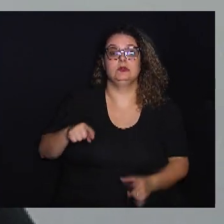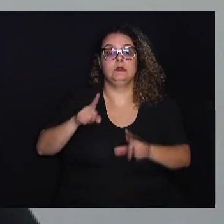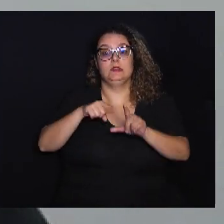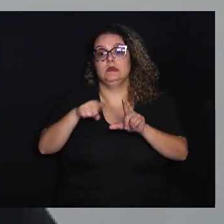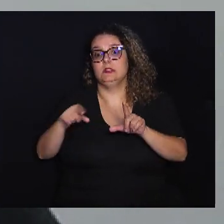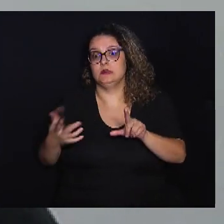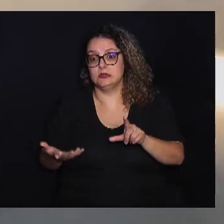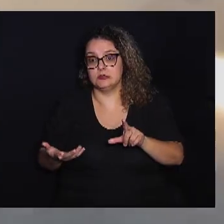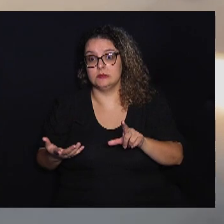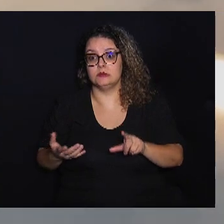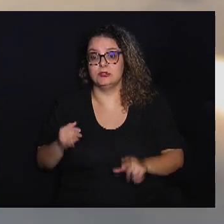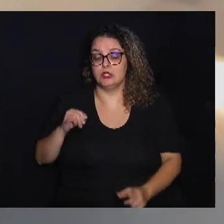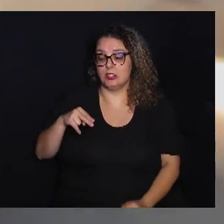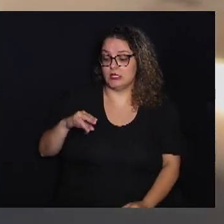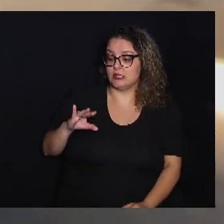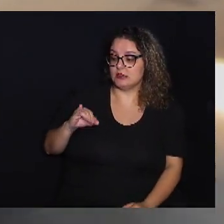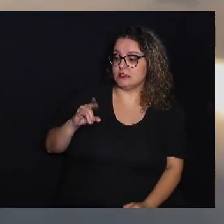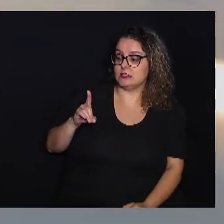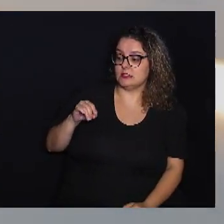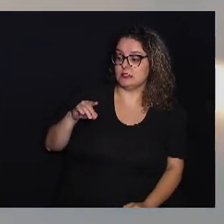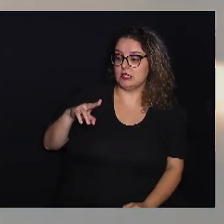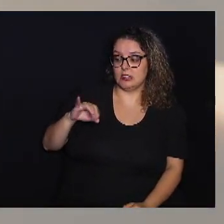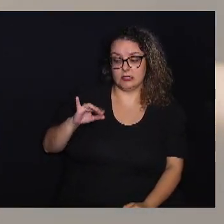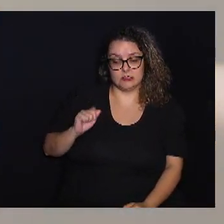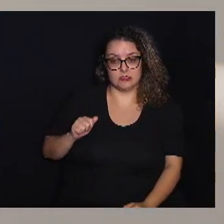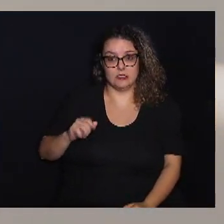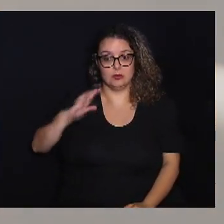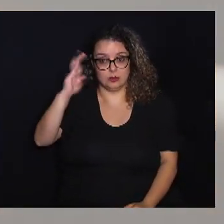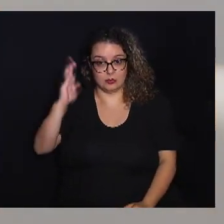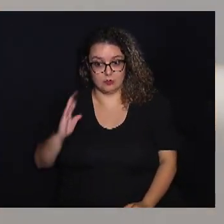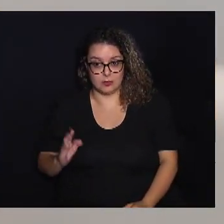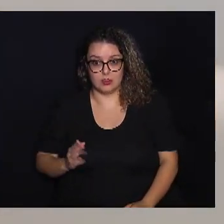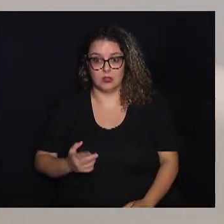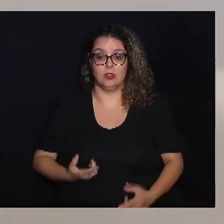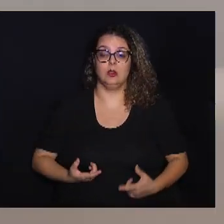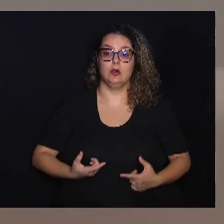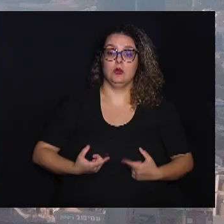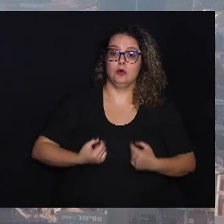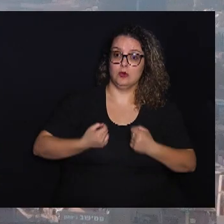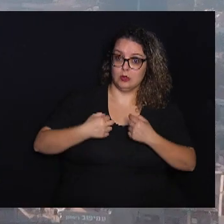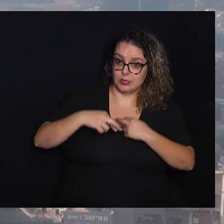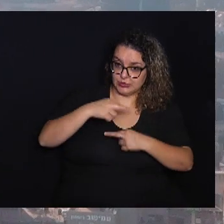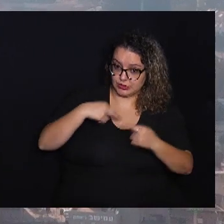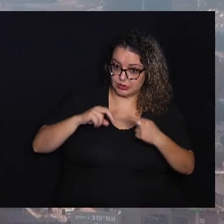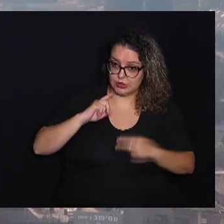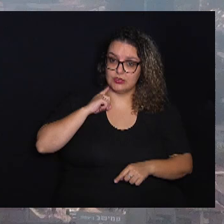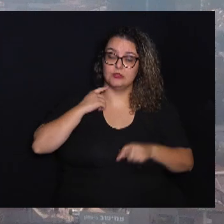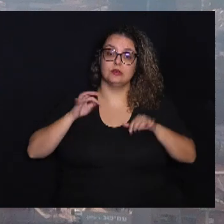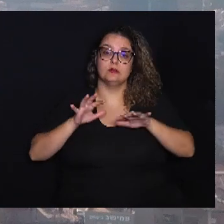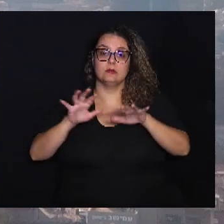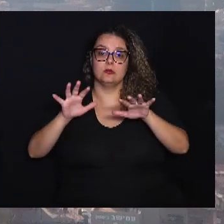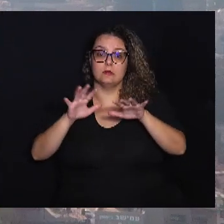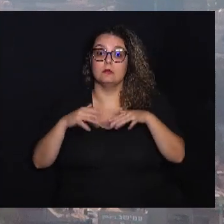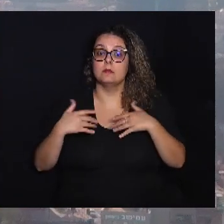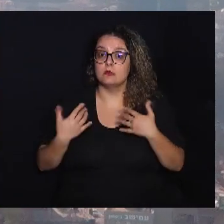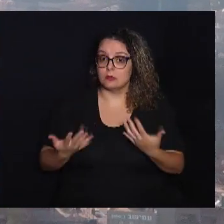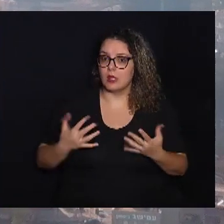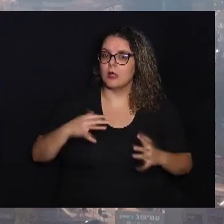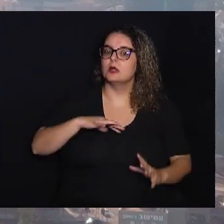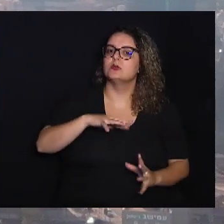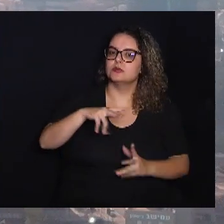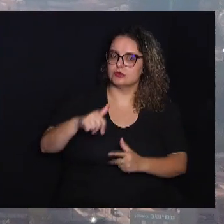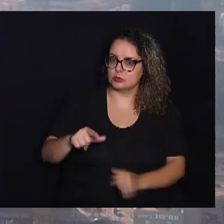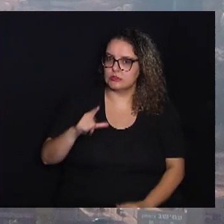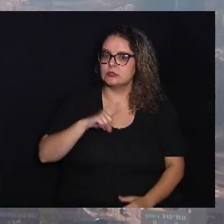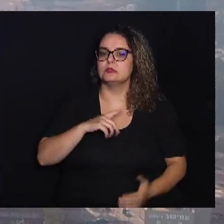de pulmão, mas no mundo nós temos estudos já bastante importantes e bastante sólidos, né? Como eu disse, por exemplo, os